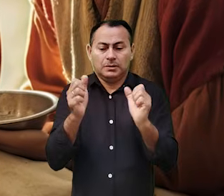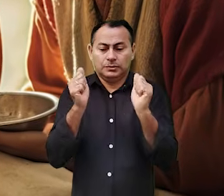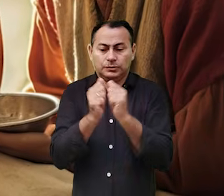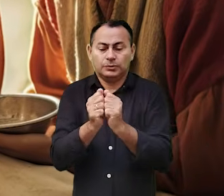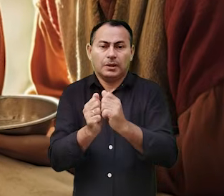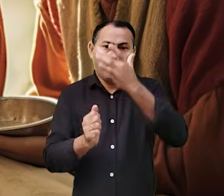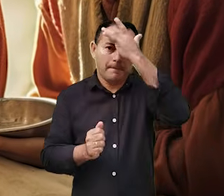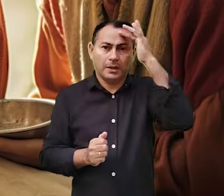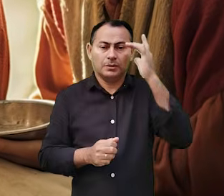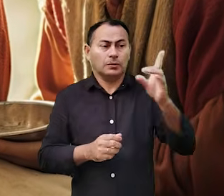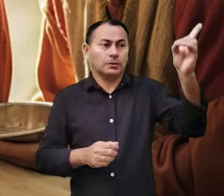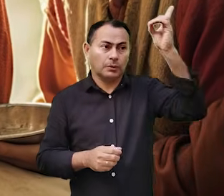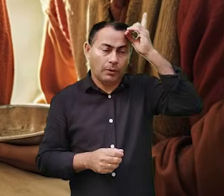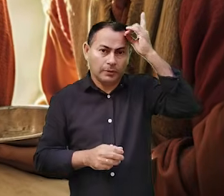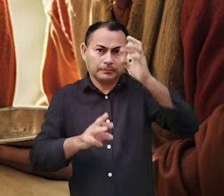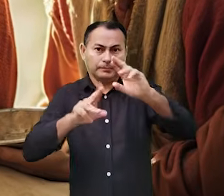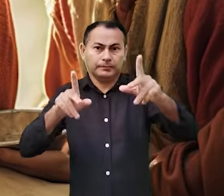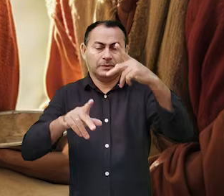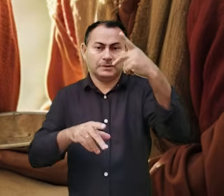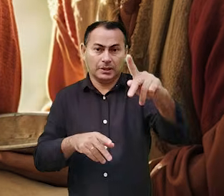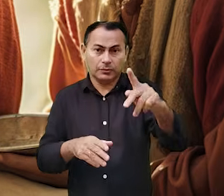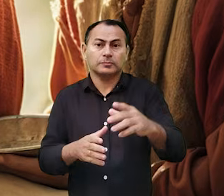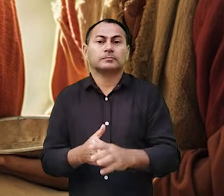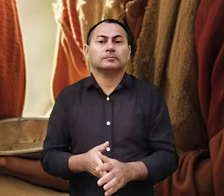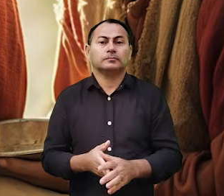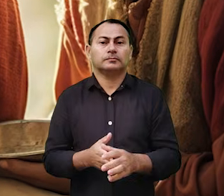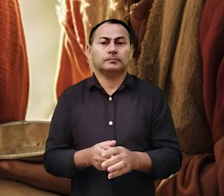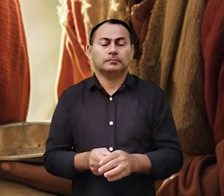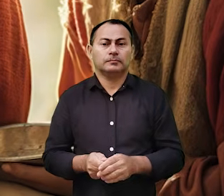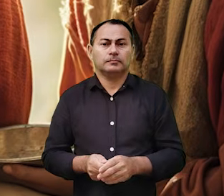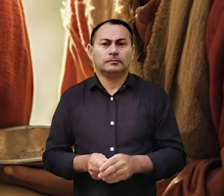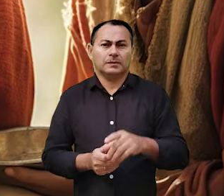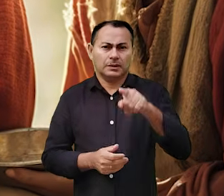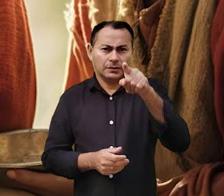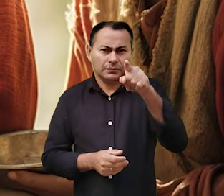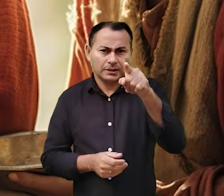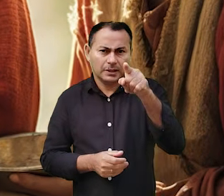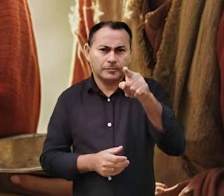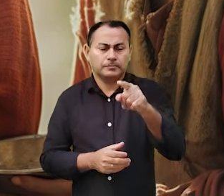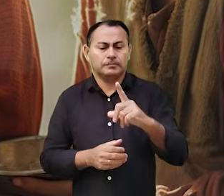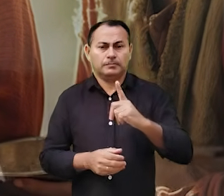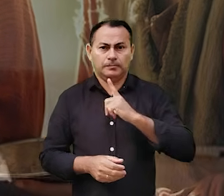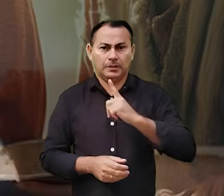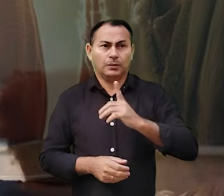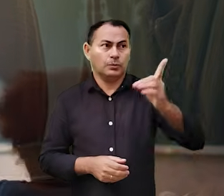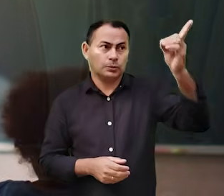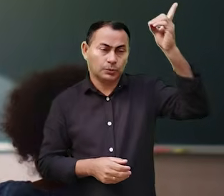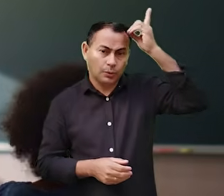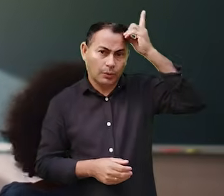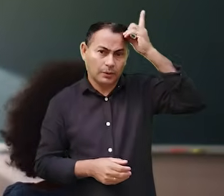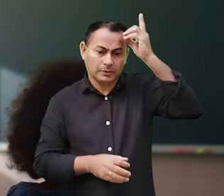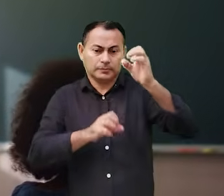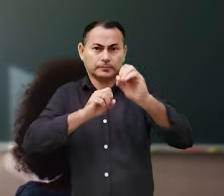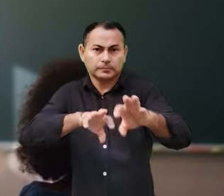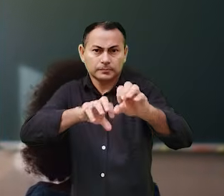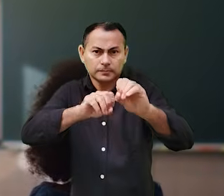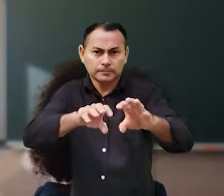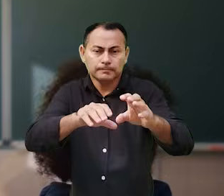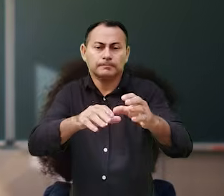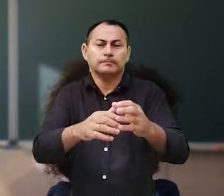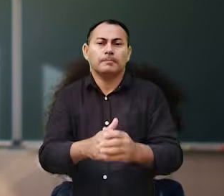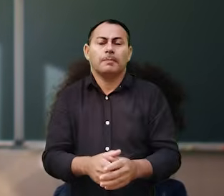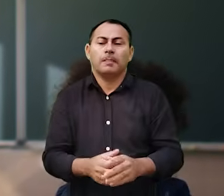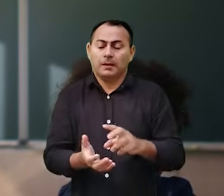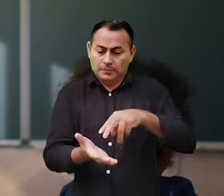possa se juntar a pessoas com dons diferentes do seu. Se você possui o dom de